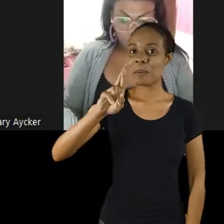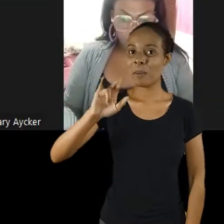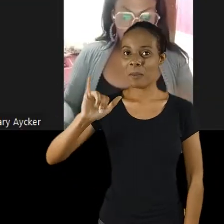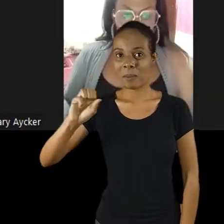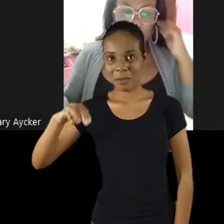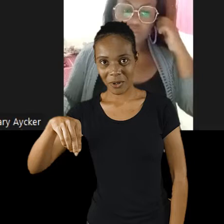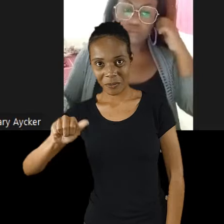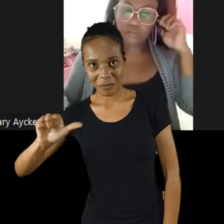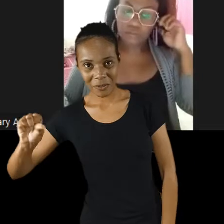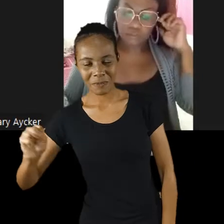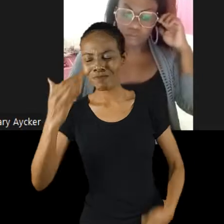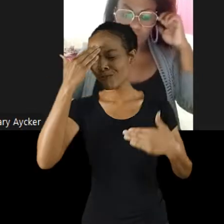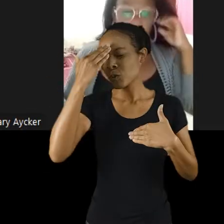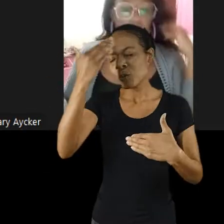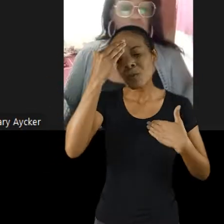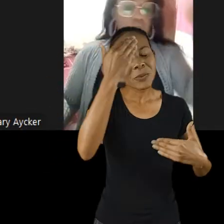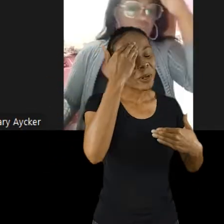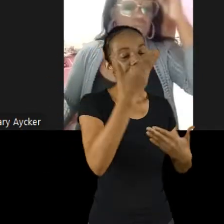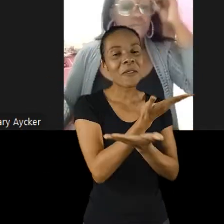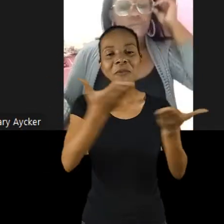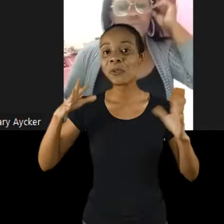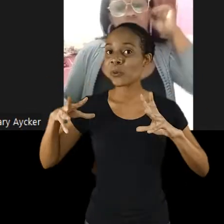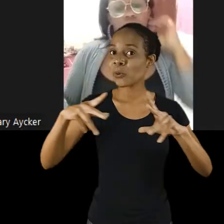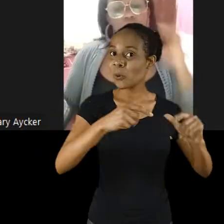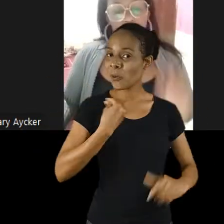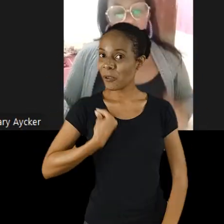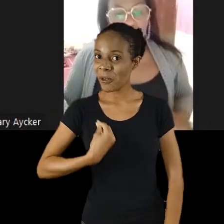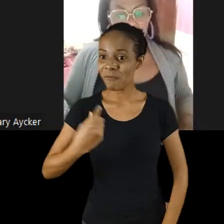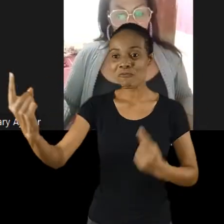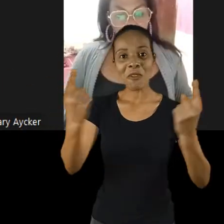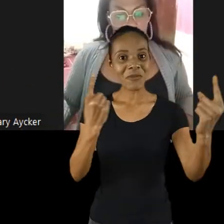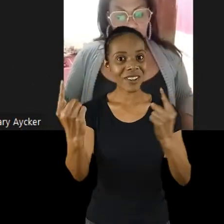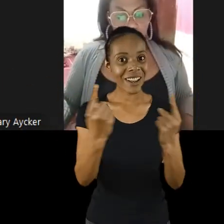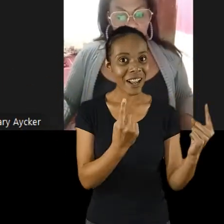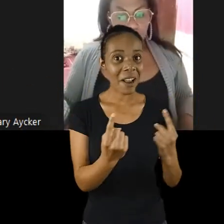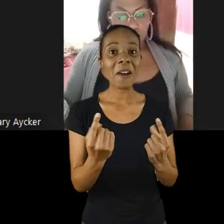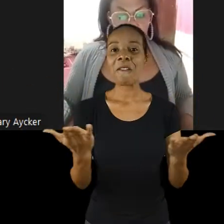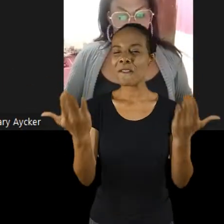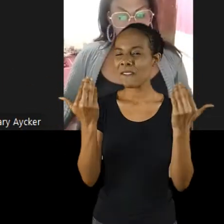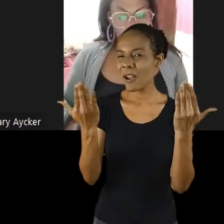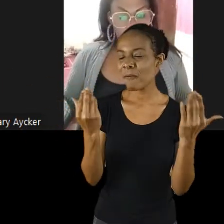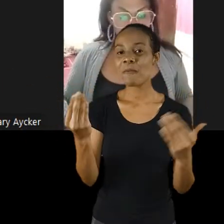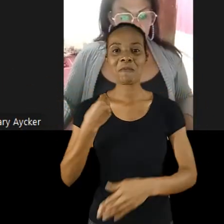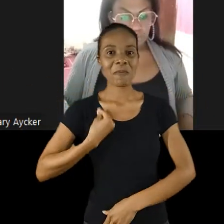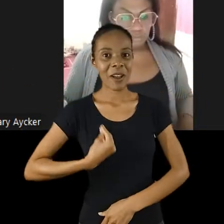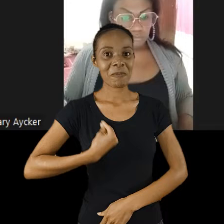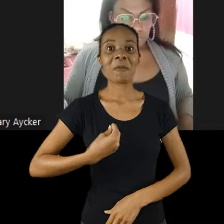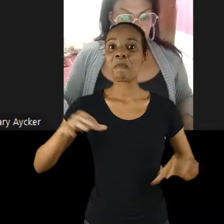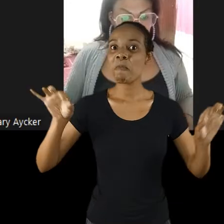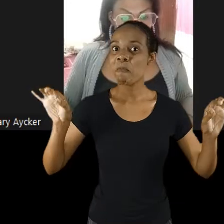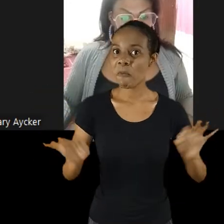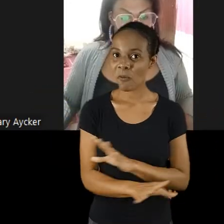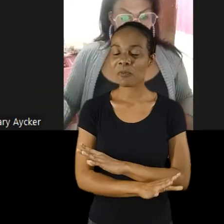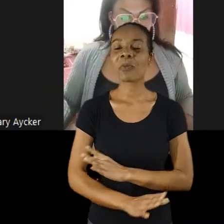estamos aqui, gente. Muito, muito obrigada a todo mundo que está participando, todo mundo está chegando aí. Vamos envolver. E é isso.